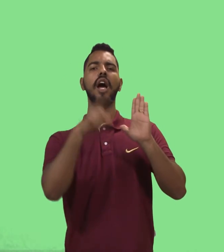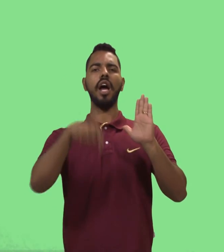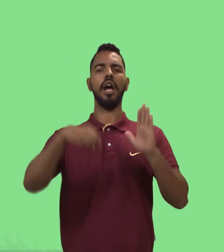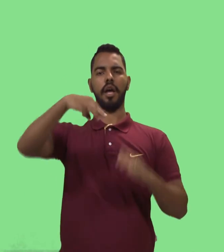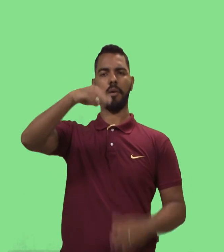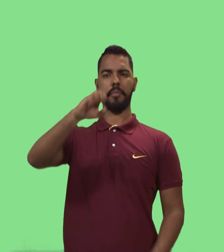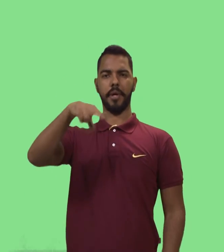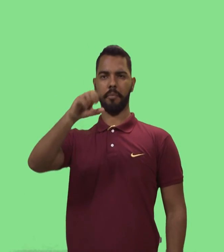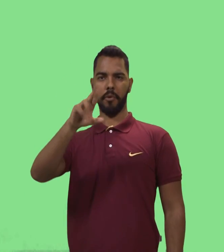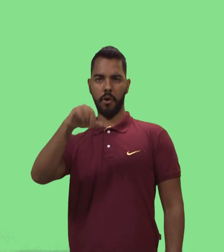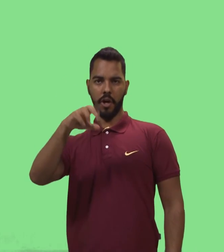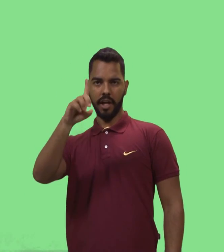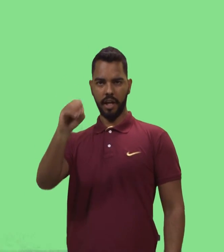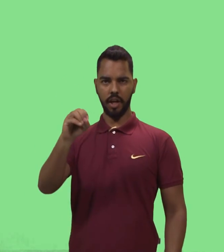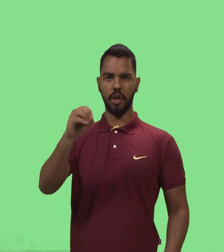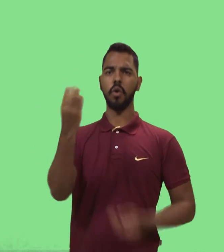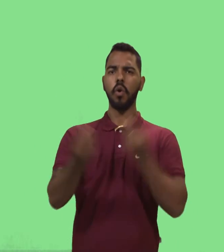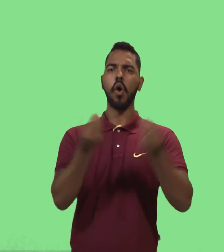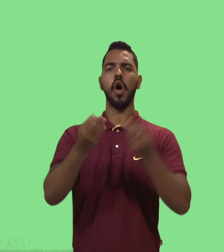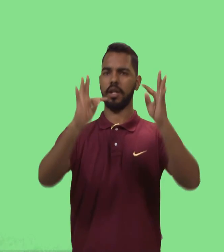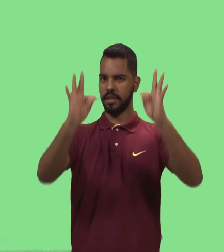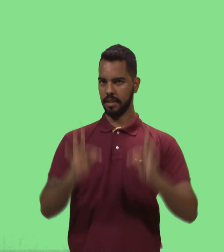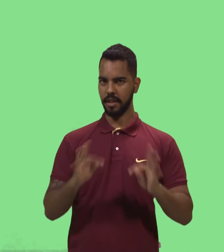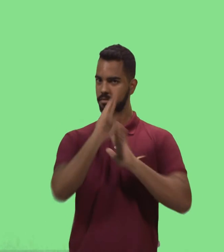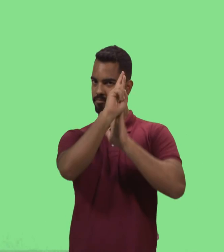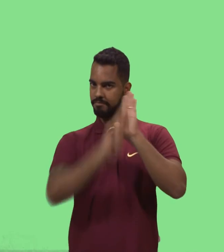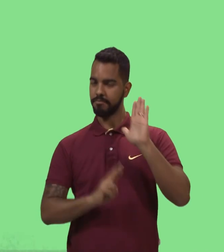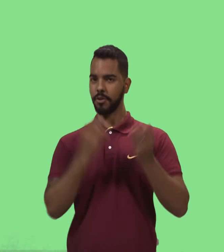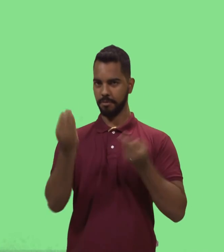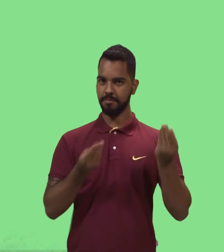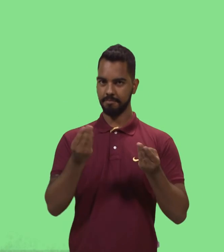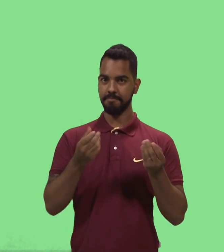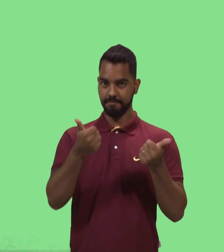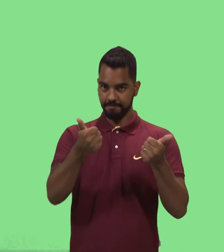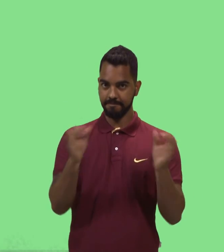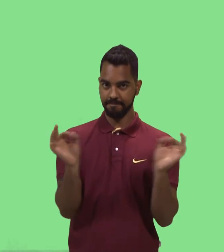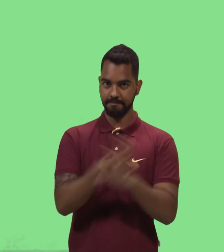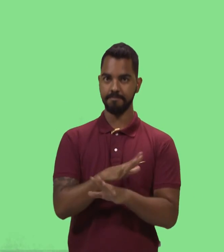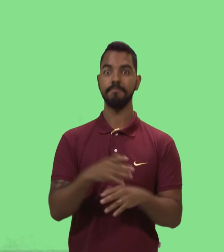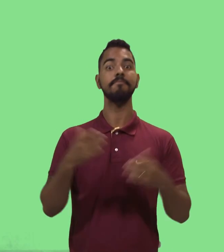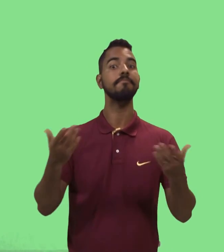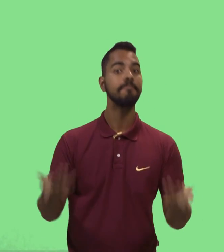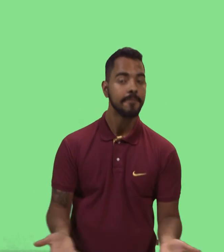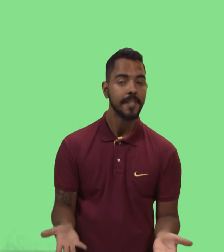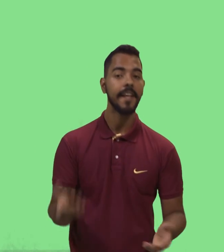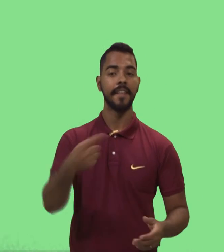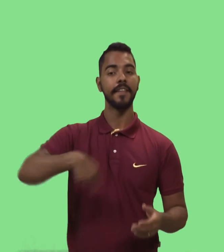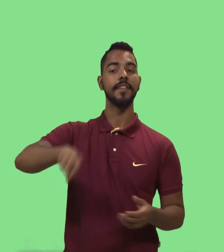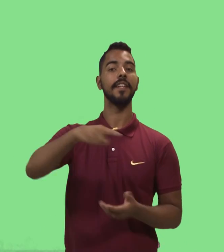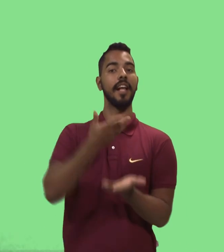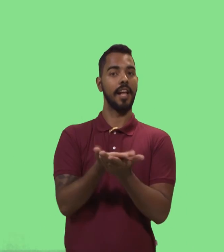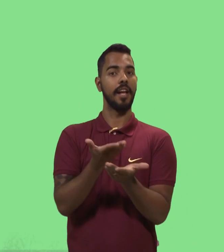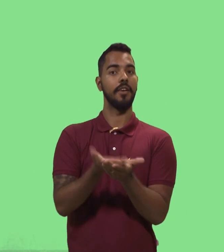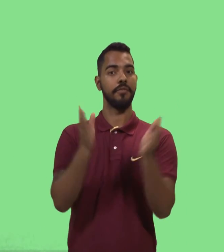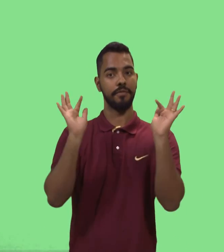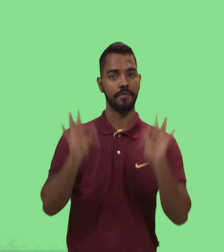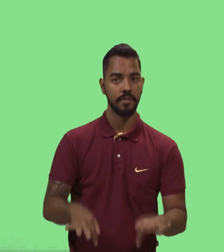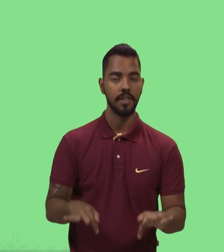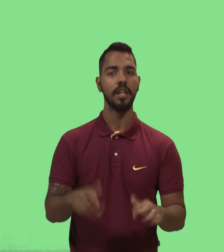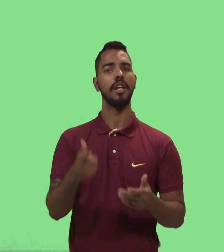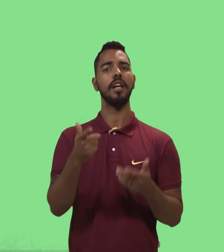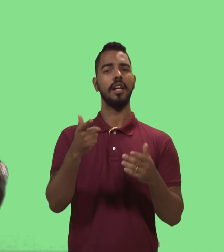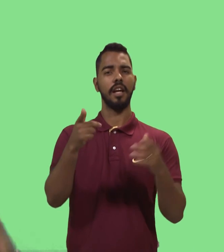facilitando assim, a correta redação desse instrumento de comunicação. Pois é, pessoal, nós vamos ficando